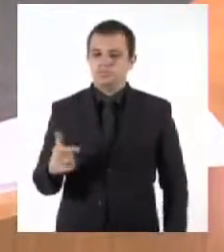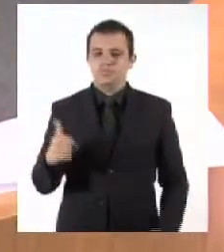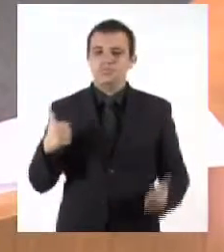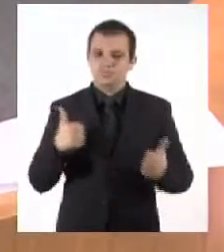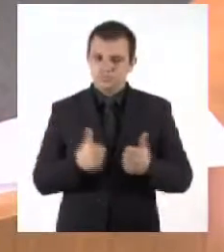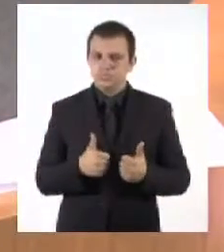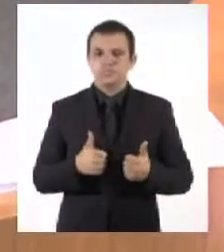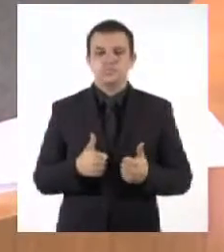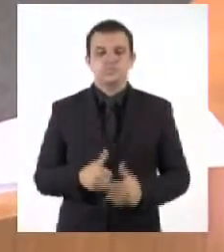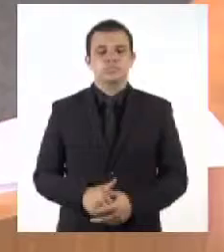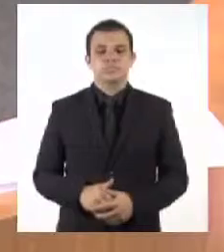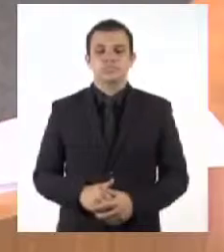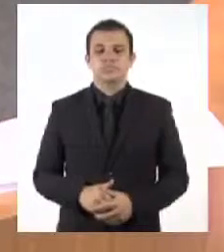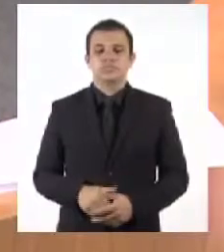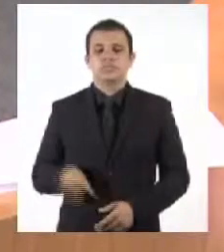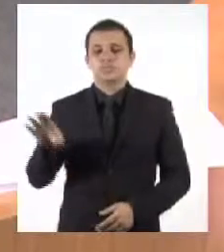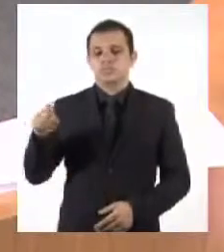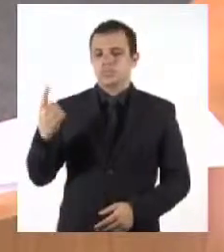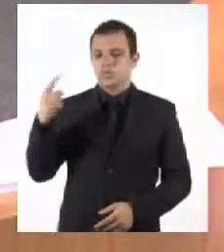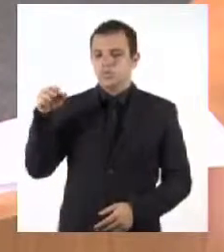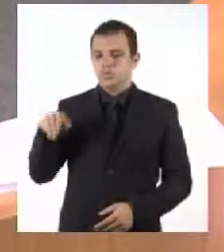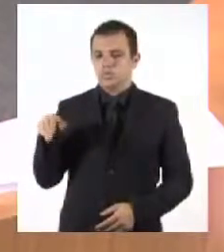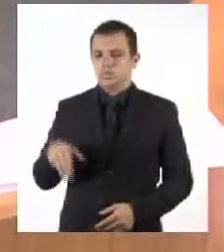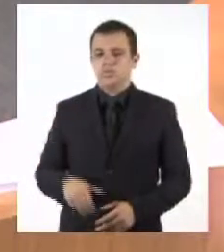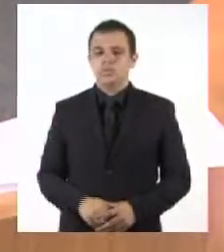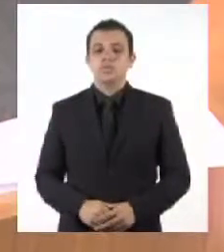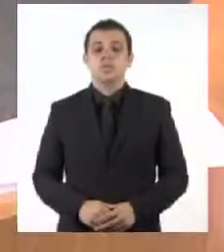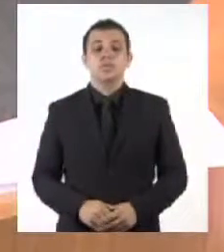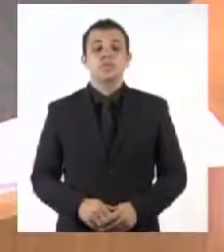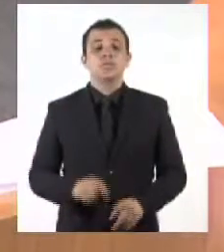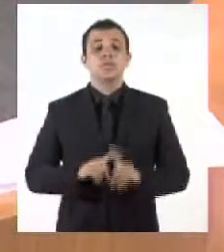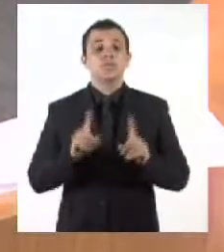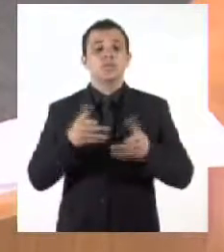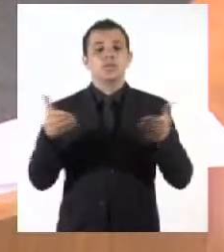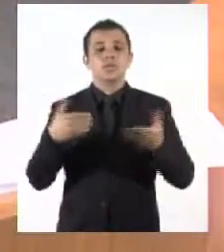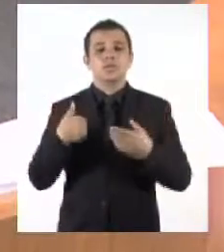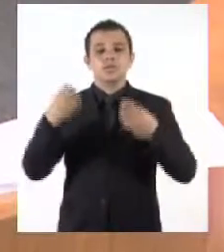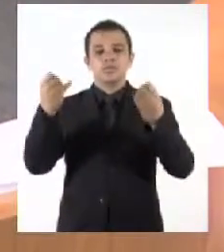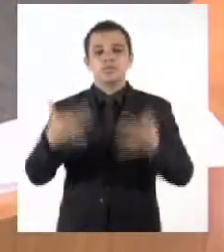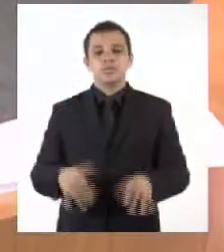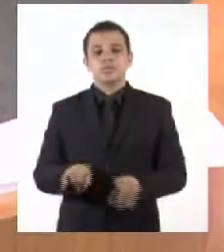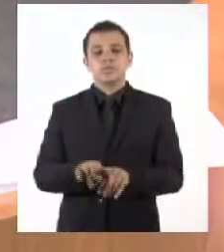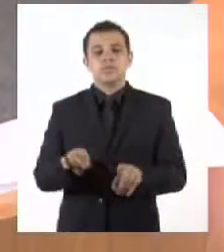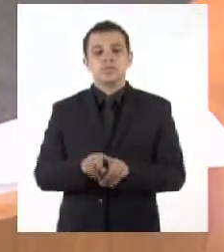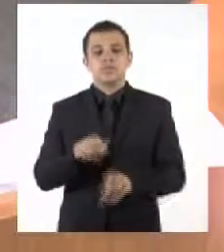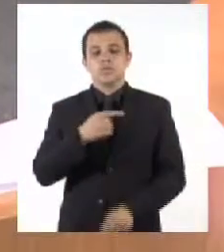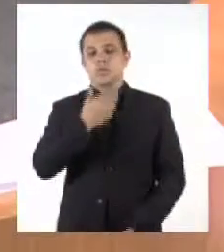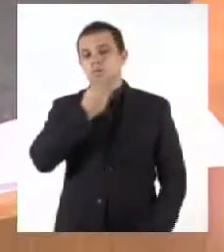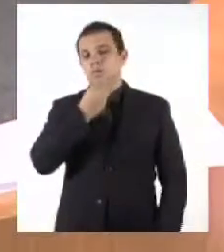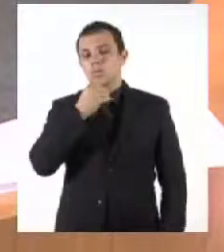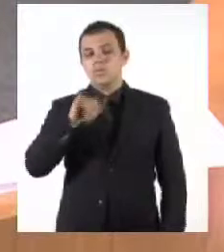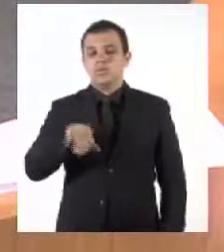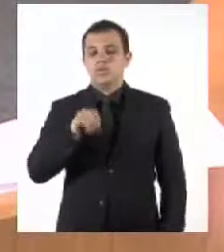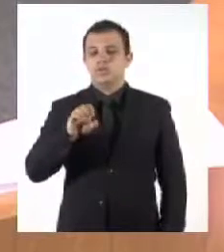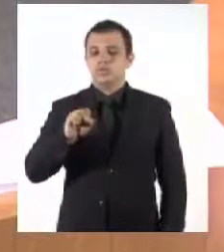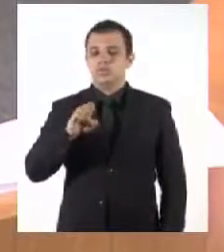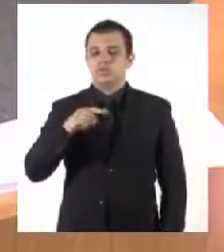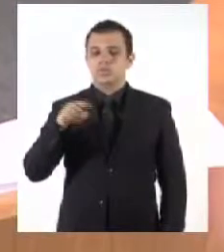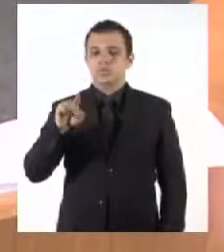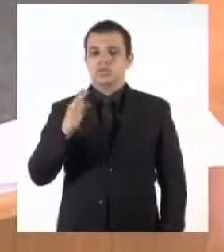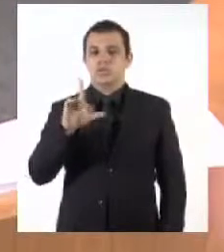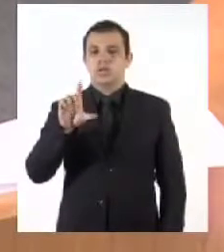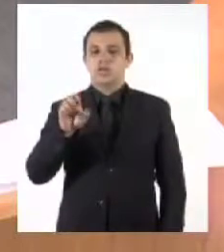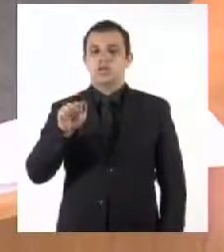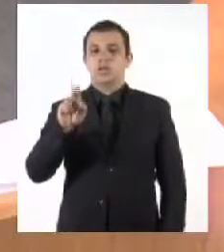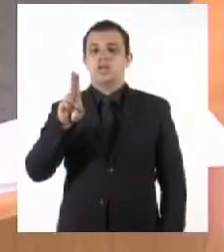falar um pouquinho, 1 minuto, senhor presidente. Agora eu vou falar um pouquinho sobre o José Lauro da Costa Moura. o dono